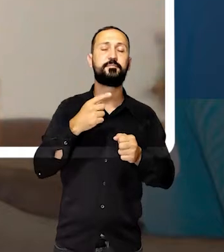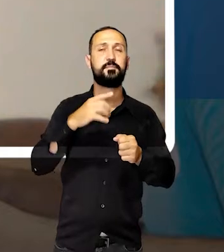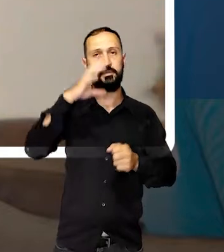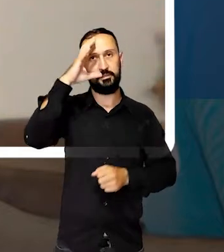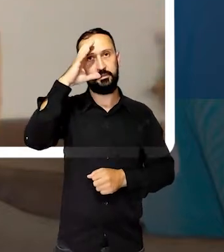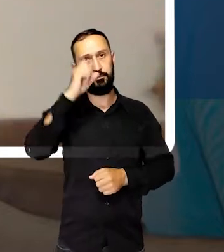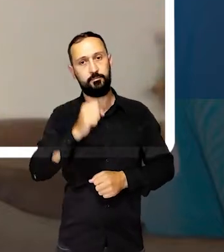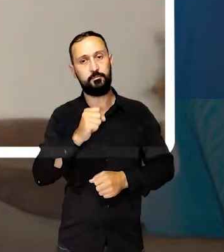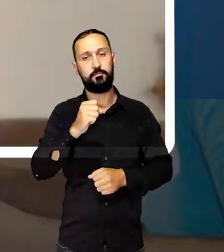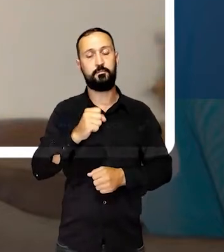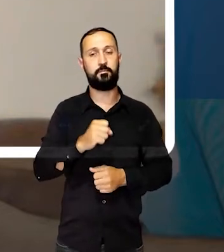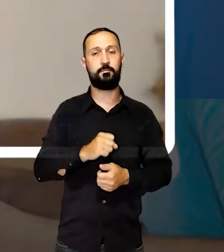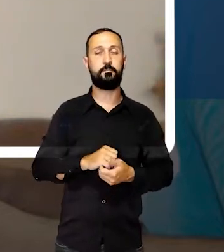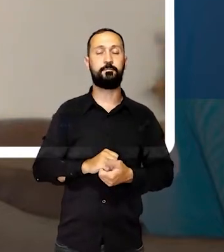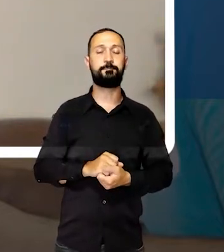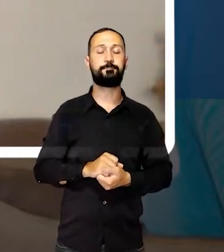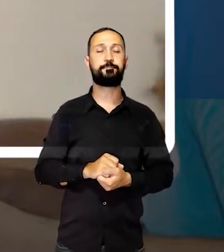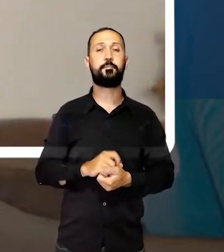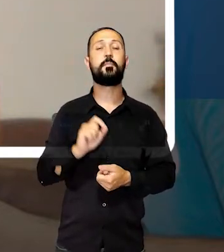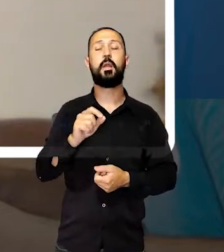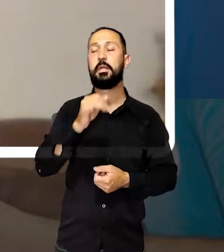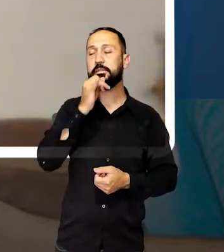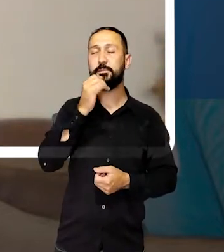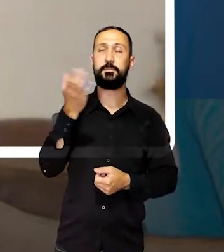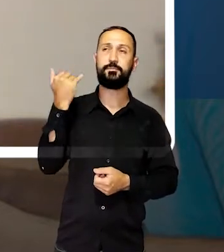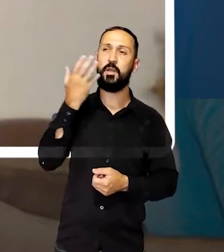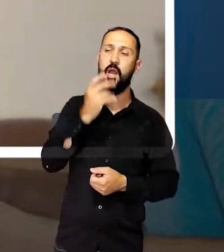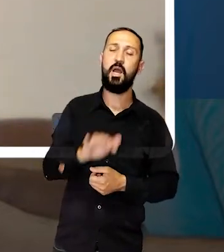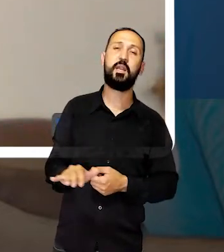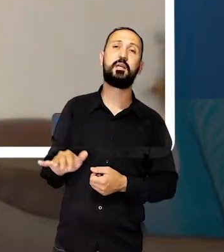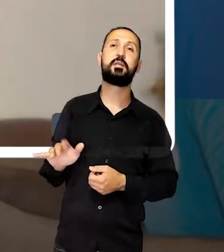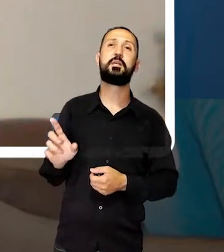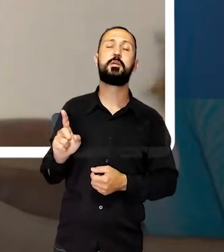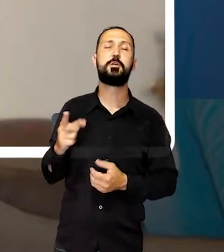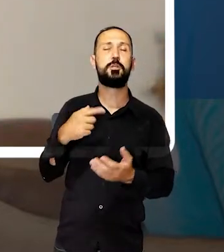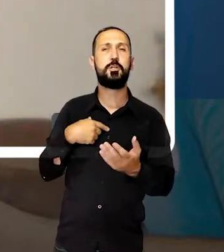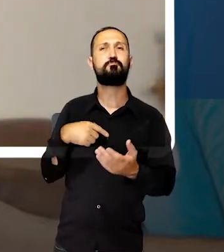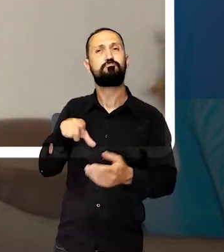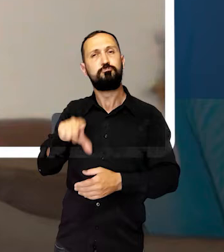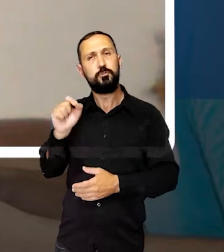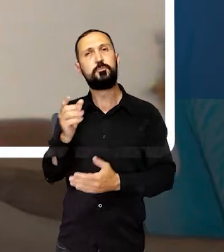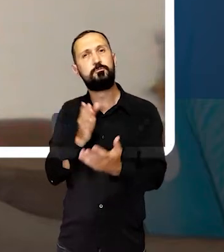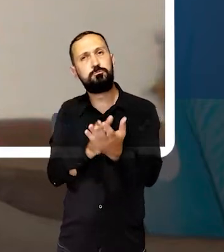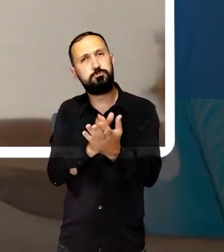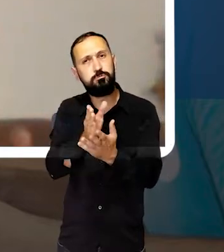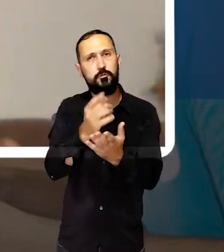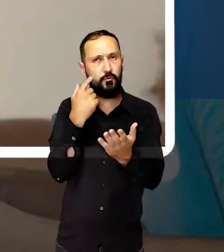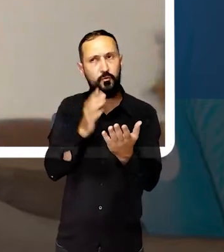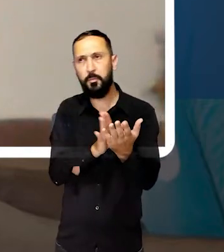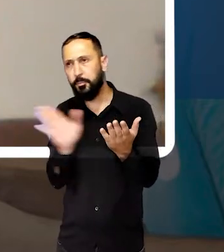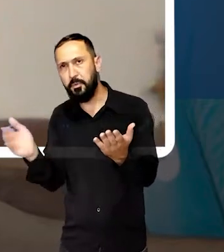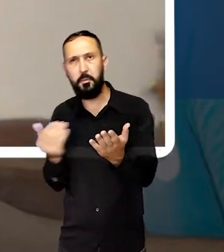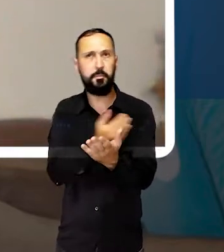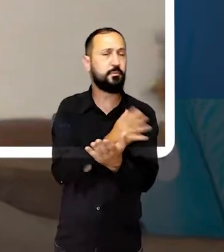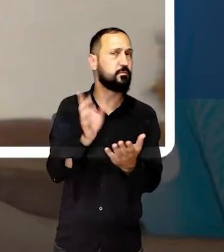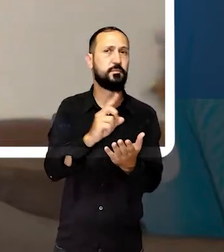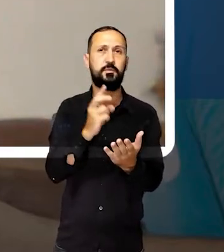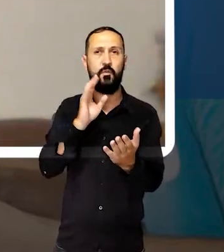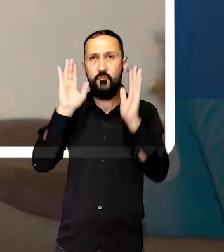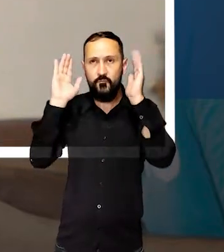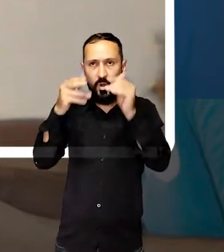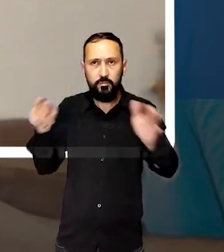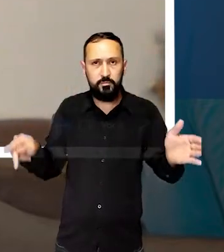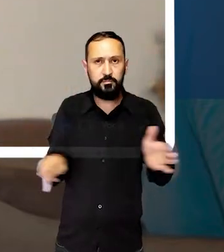uma decisão, uma escolha, quando ainda uma criança, e não me desviei desse caminho, nem à direita, nem à esquerda,